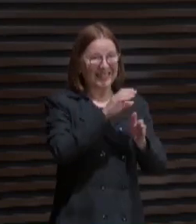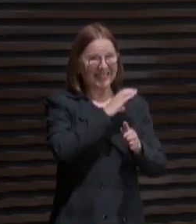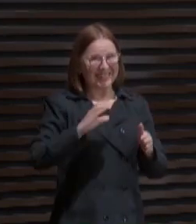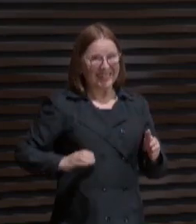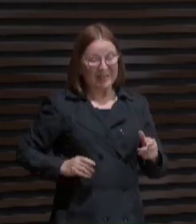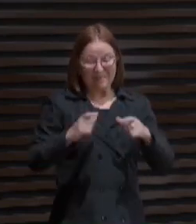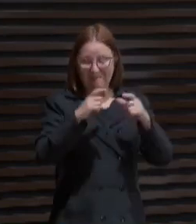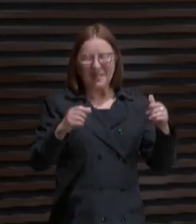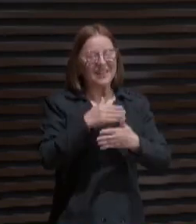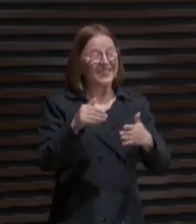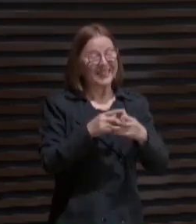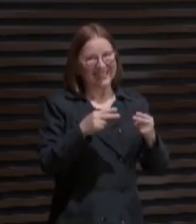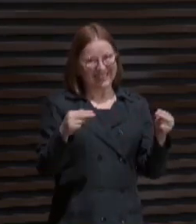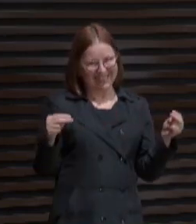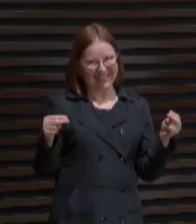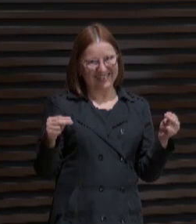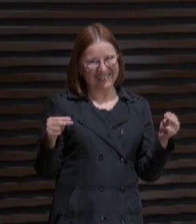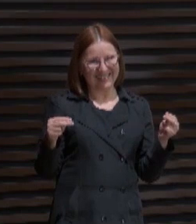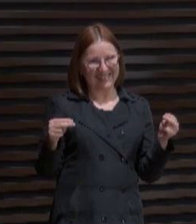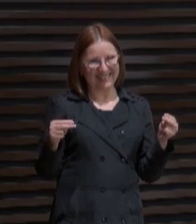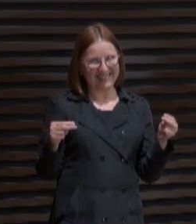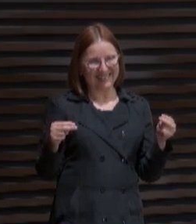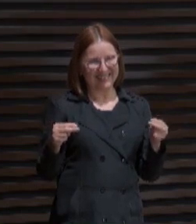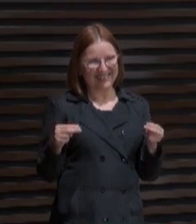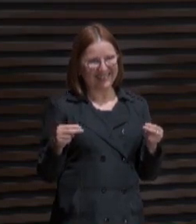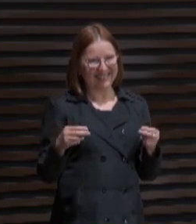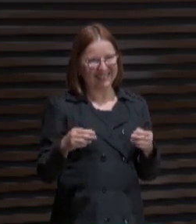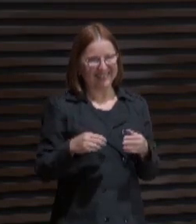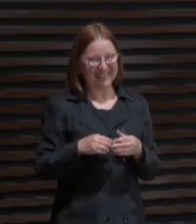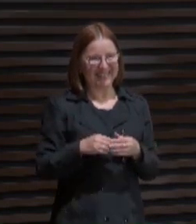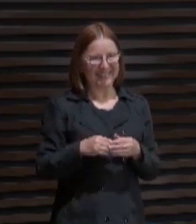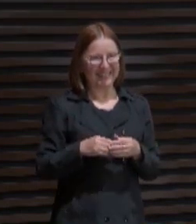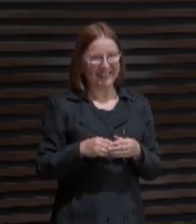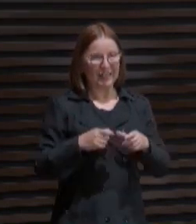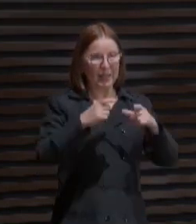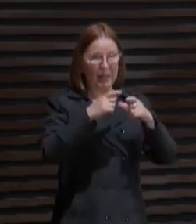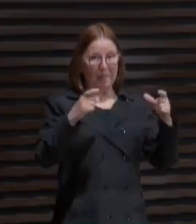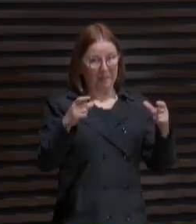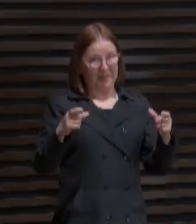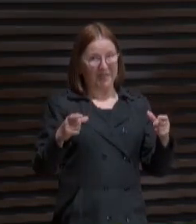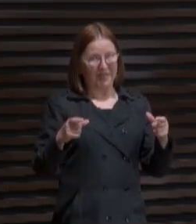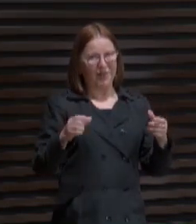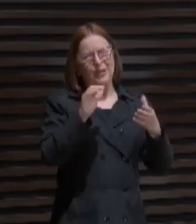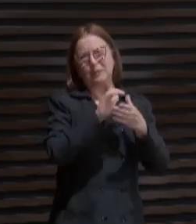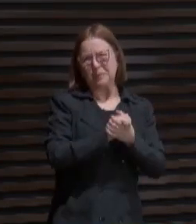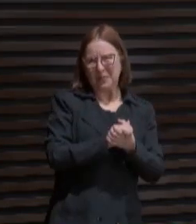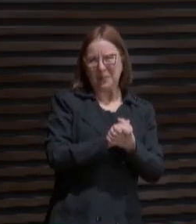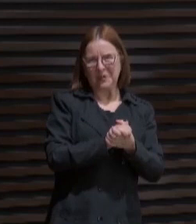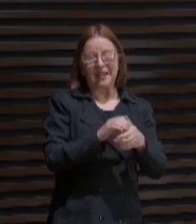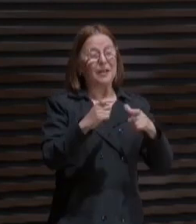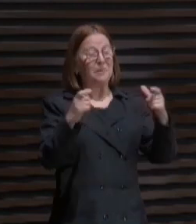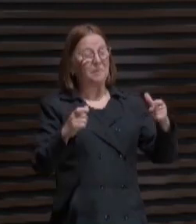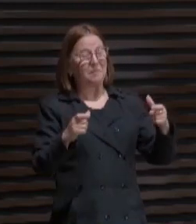isso. Ela tem que ser maior na minha vida do que minha amada esposa, do que a minha família de origem, do que os meus filhos,